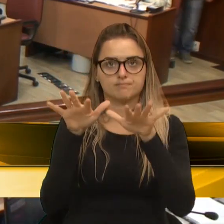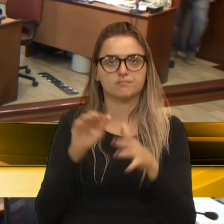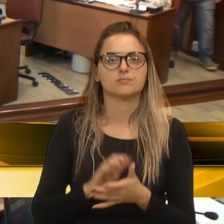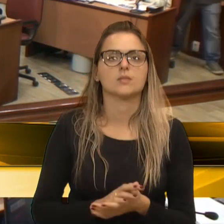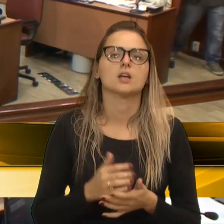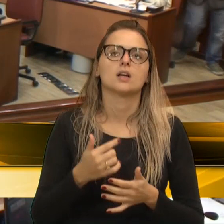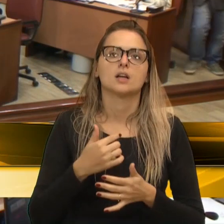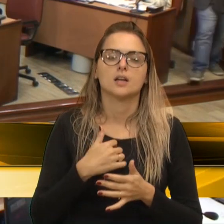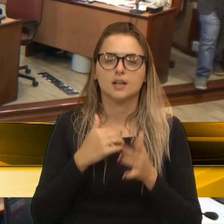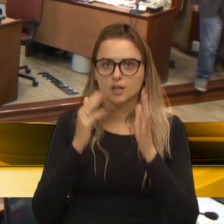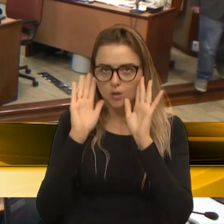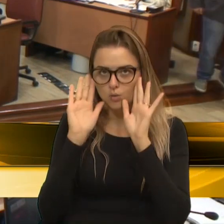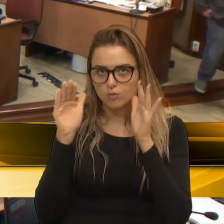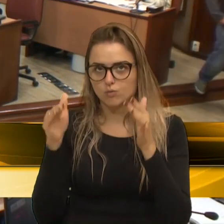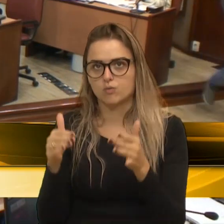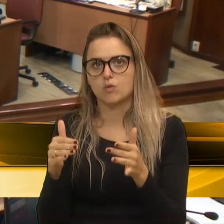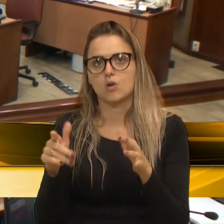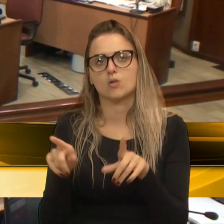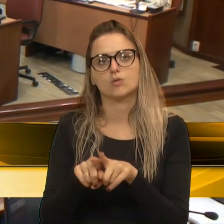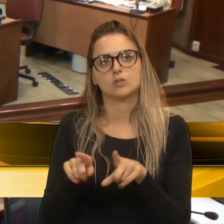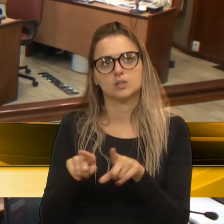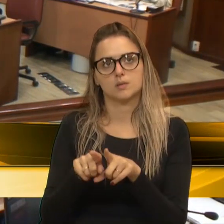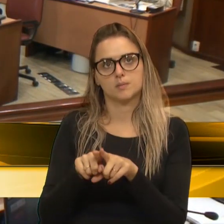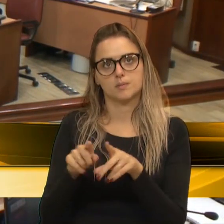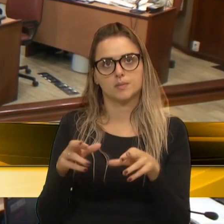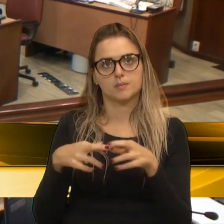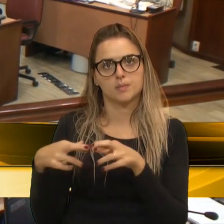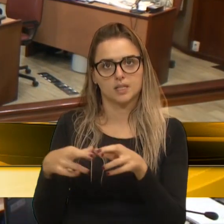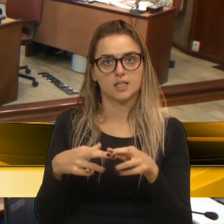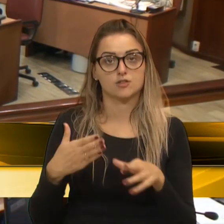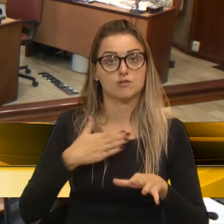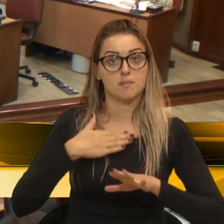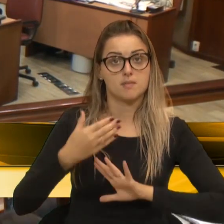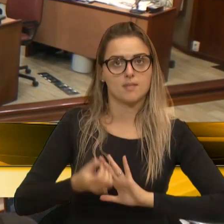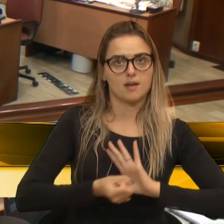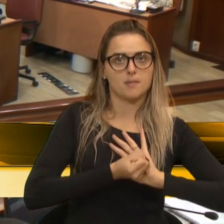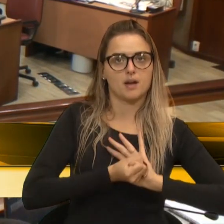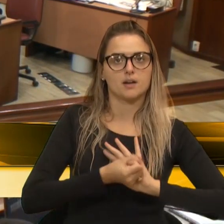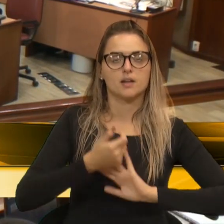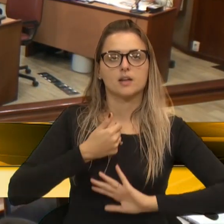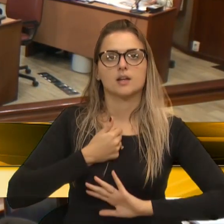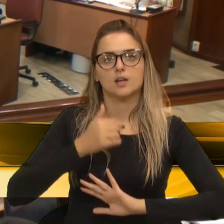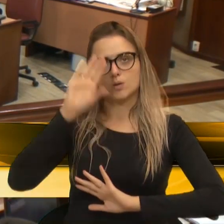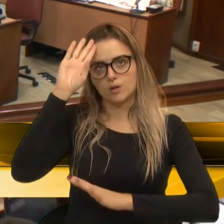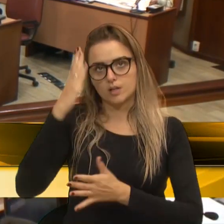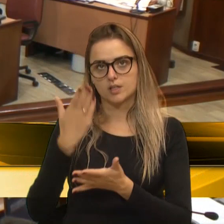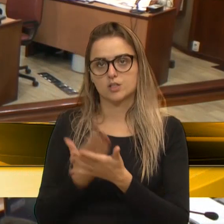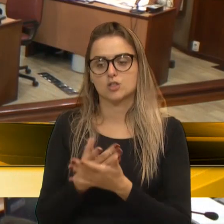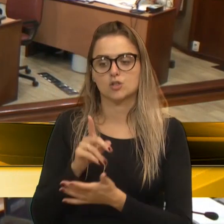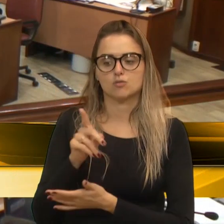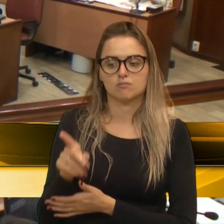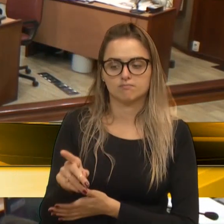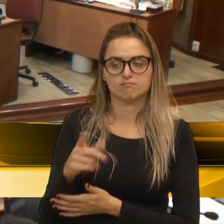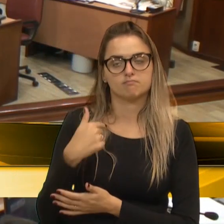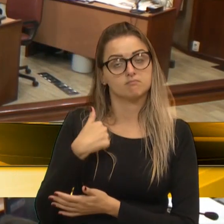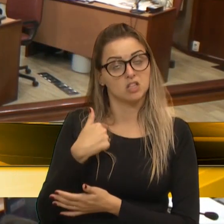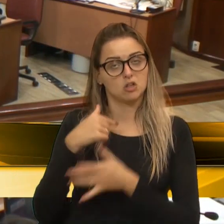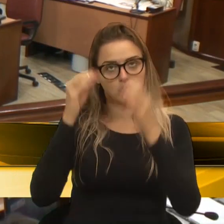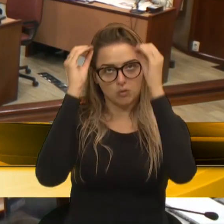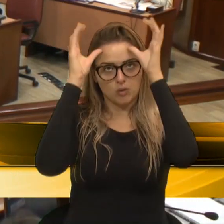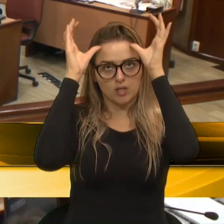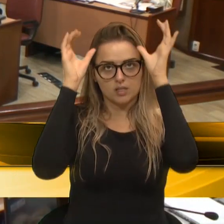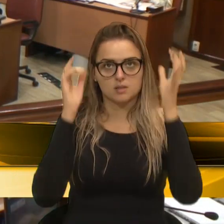Vou me ater mais no setor das minhas raízes. Eu acredito que pela fala do secretário, o conhecimento que eu tenho,